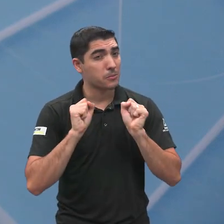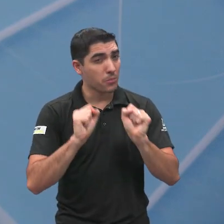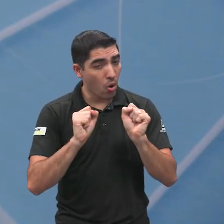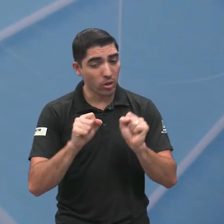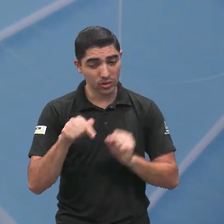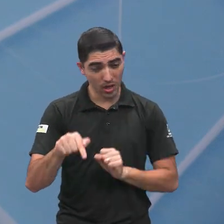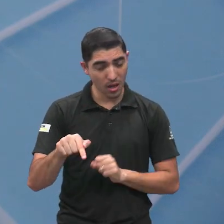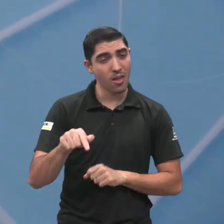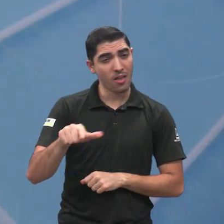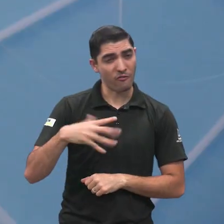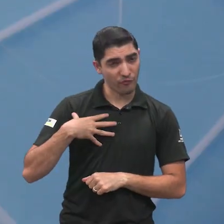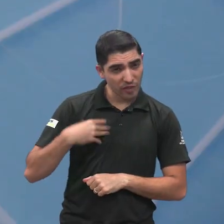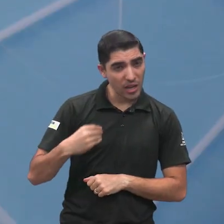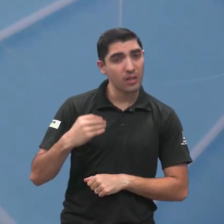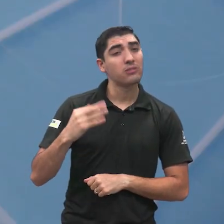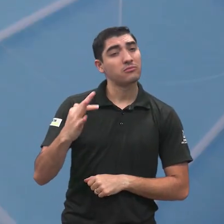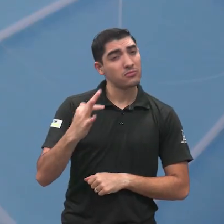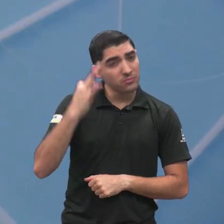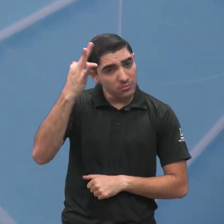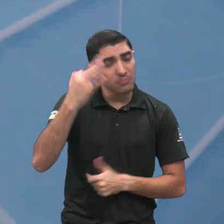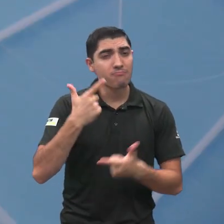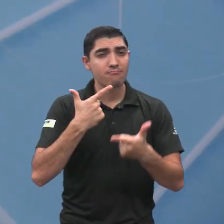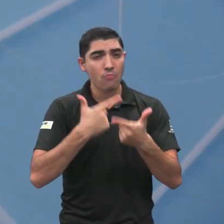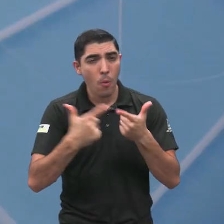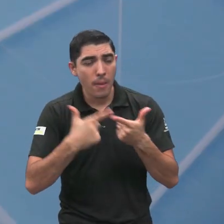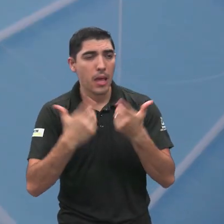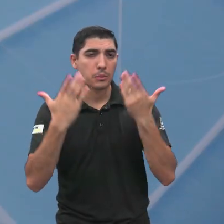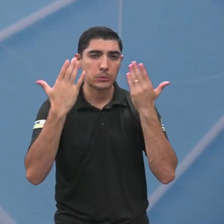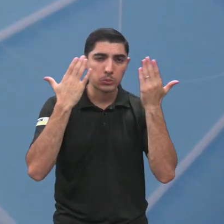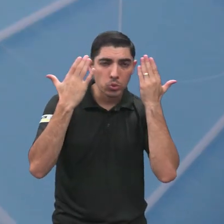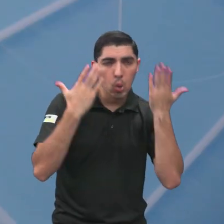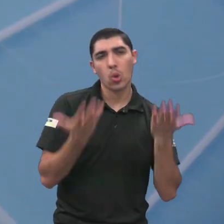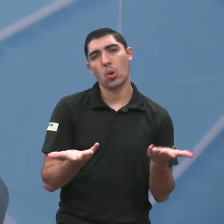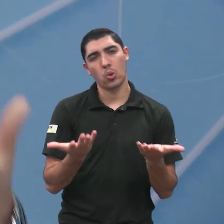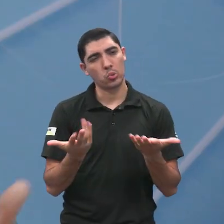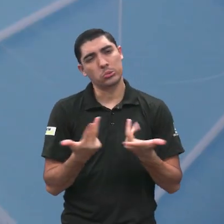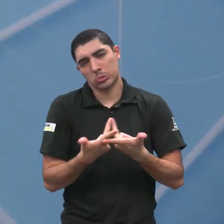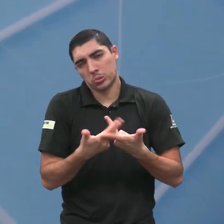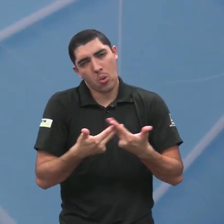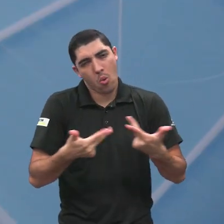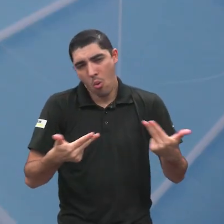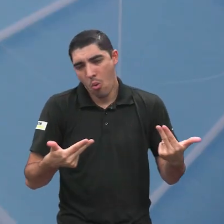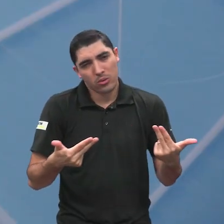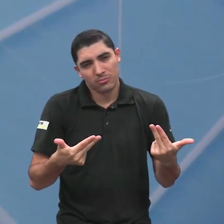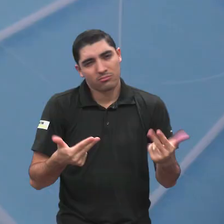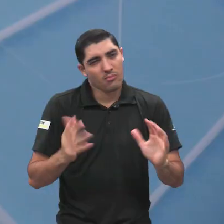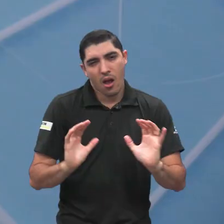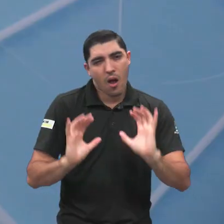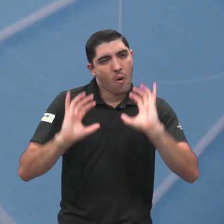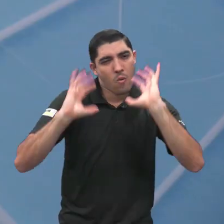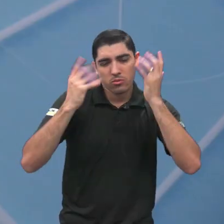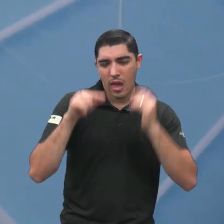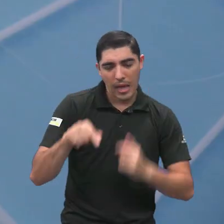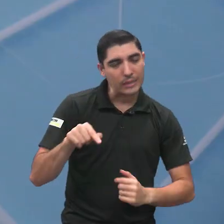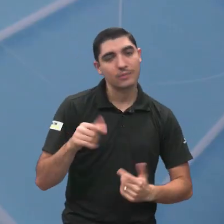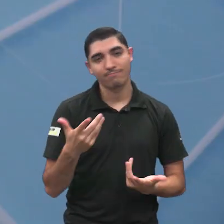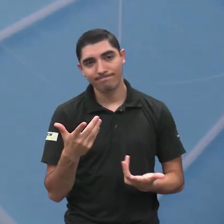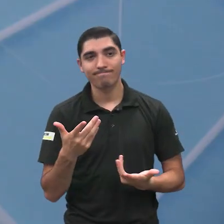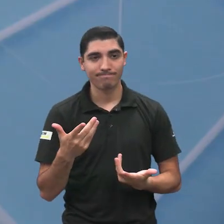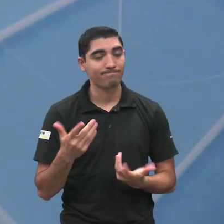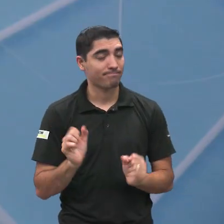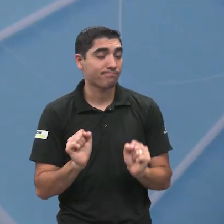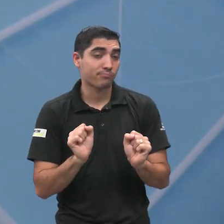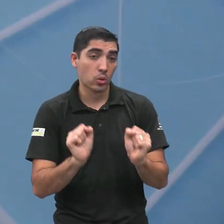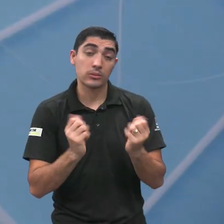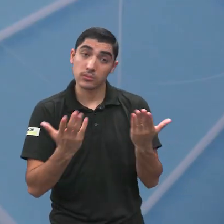influenciar em que o filho tenha questões psicológicas a serem discutidas com o psicólogo ao longo do crescimento ou da vida adulta,